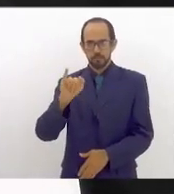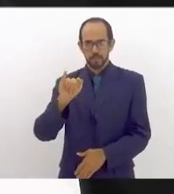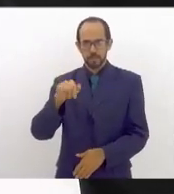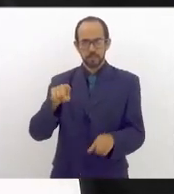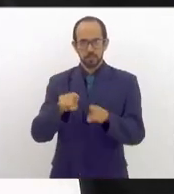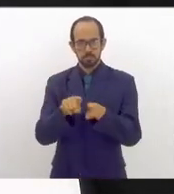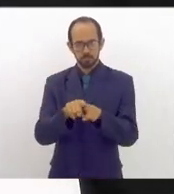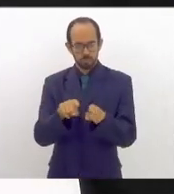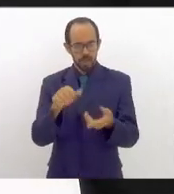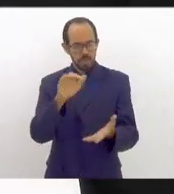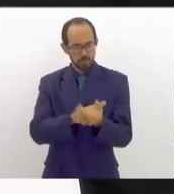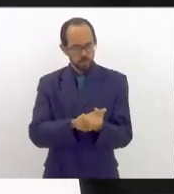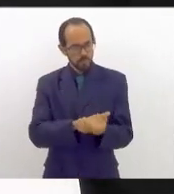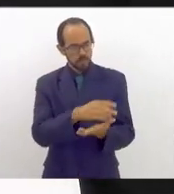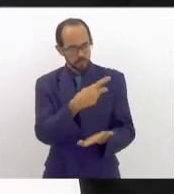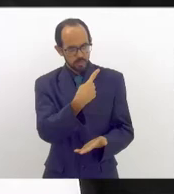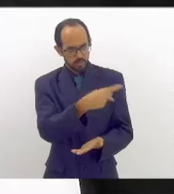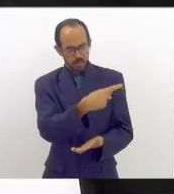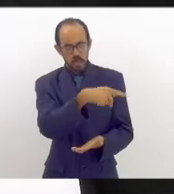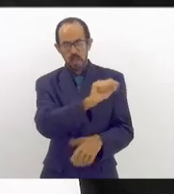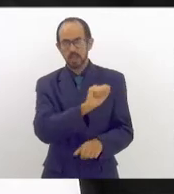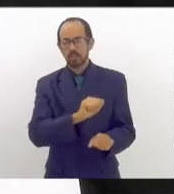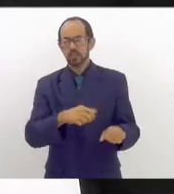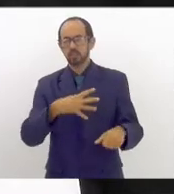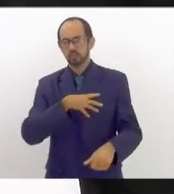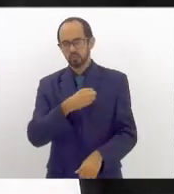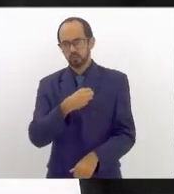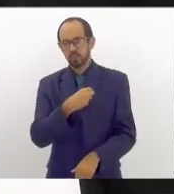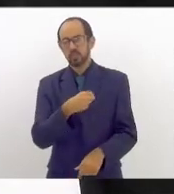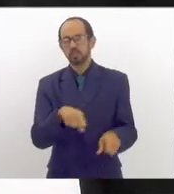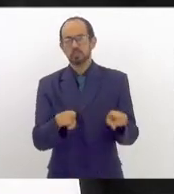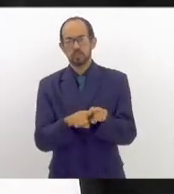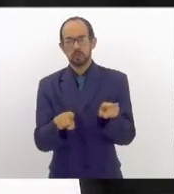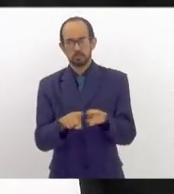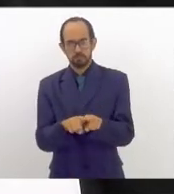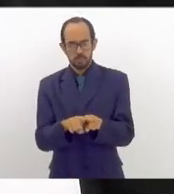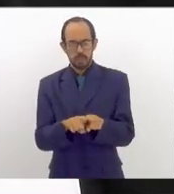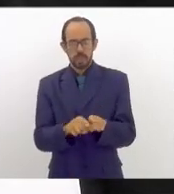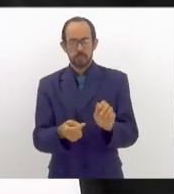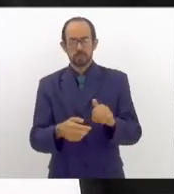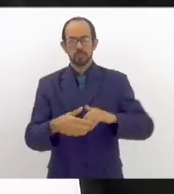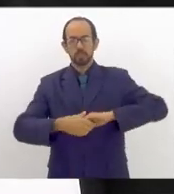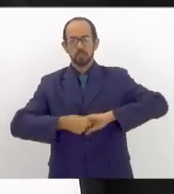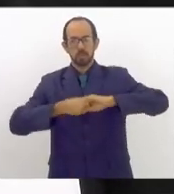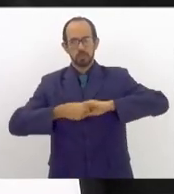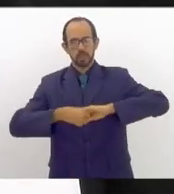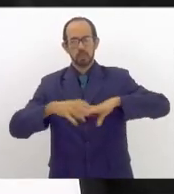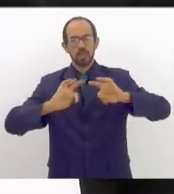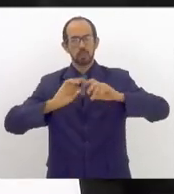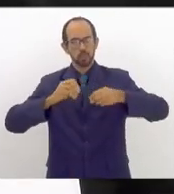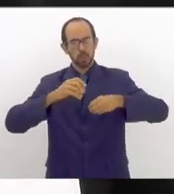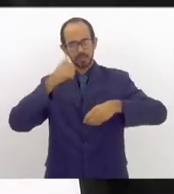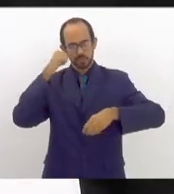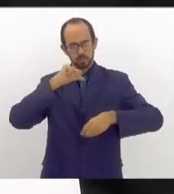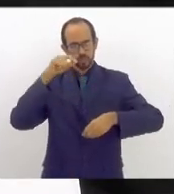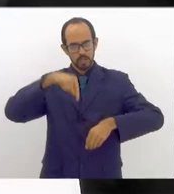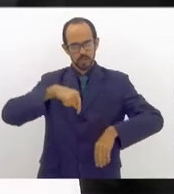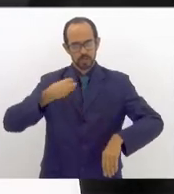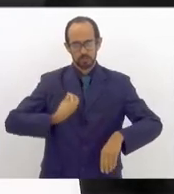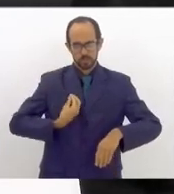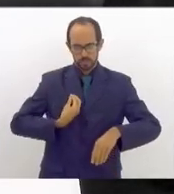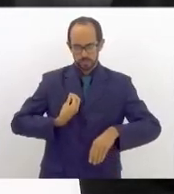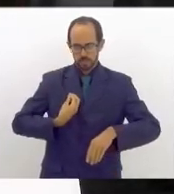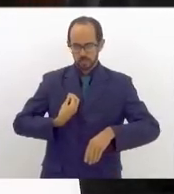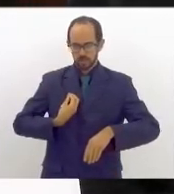esposa do Rafael Nossa amiga cumprimentar seus filhos através da Elle cumprimento todas as mulheres presentes é aonde está aqui nessa